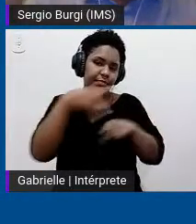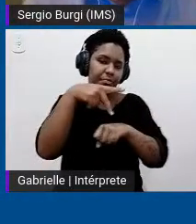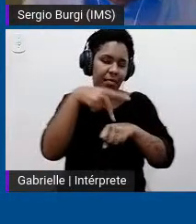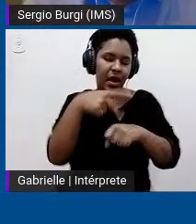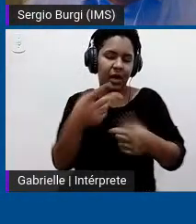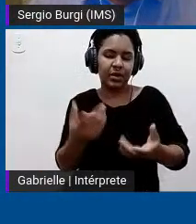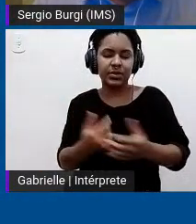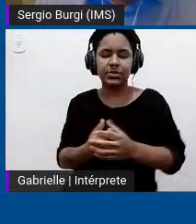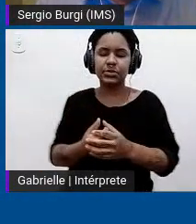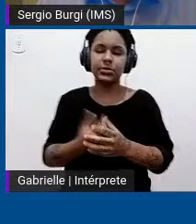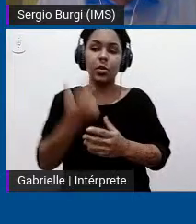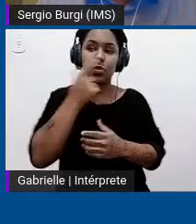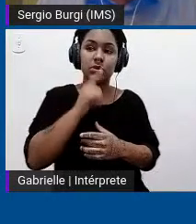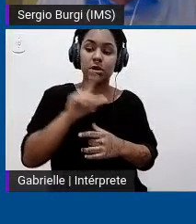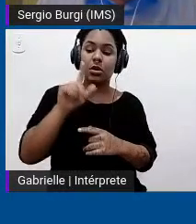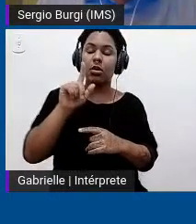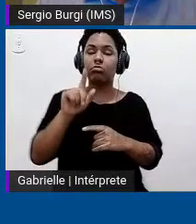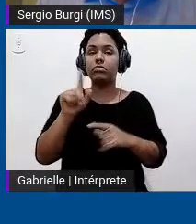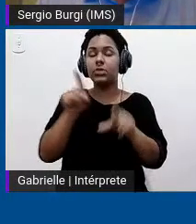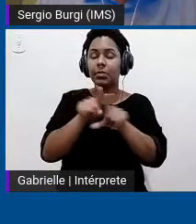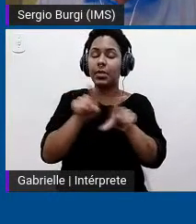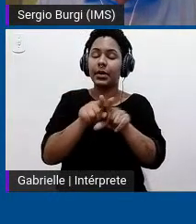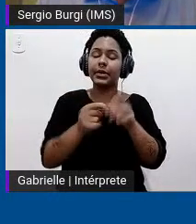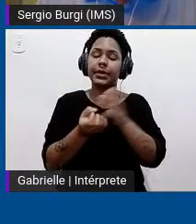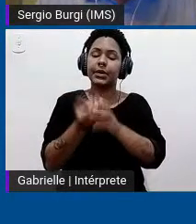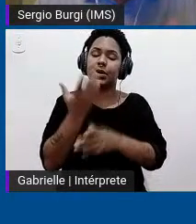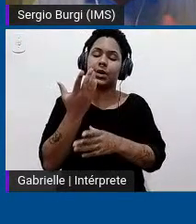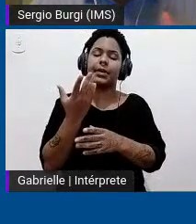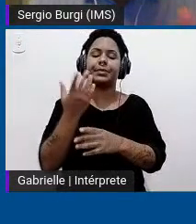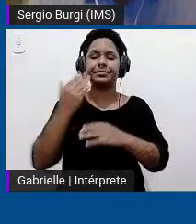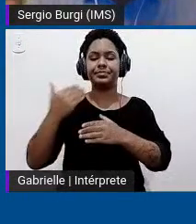criando, de fato, todo esse processo, né, de